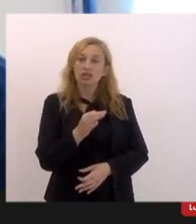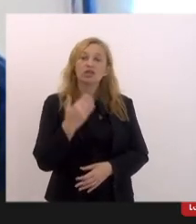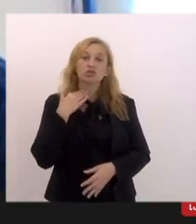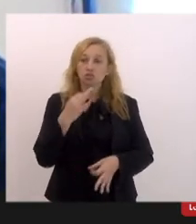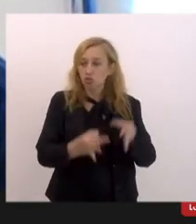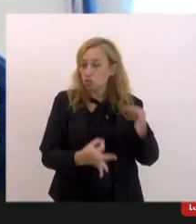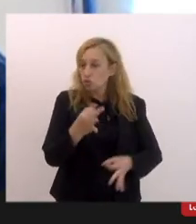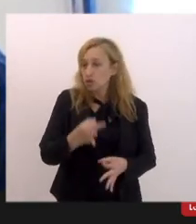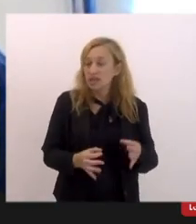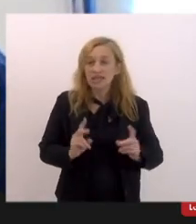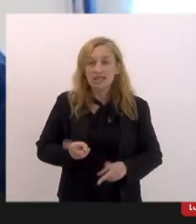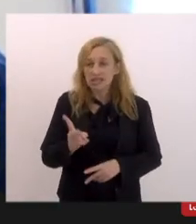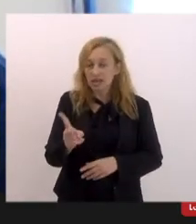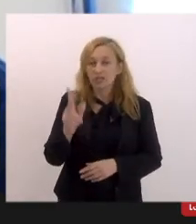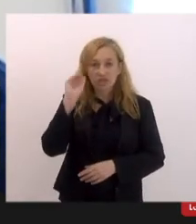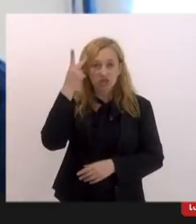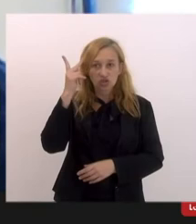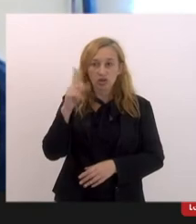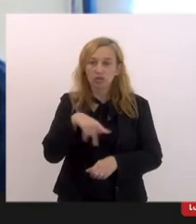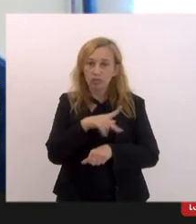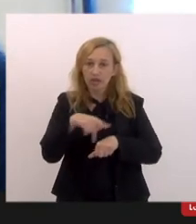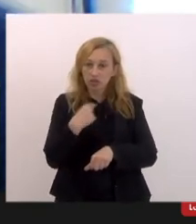Sempre foi assim na história do nosso país.